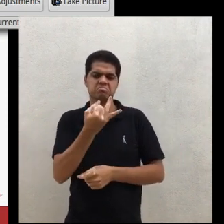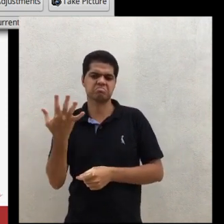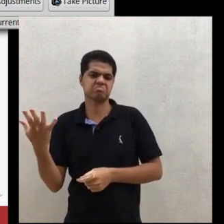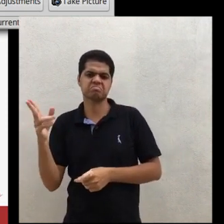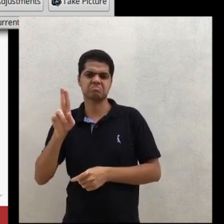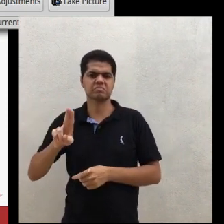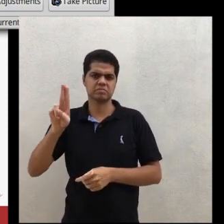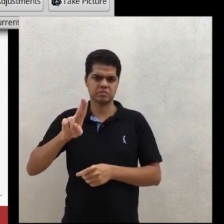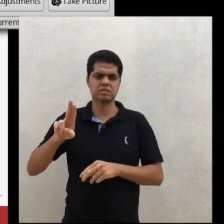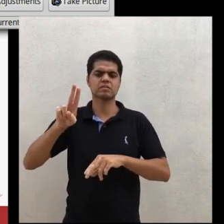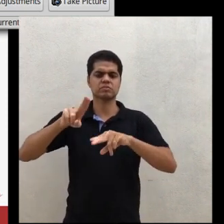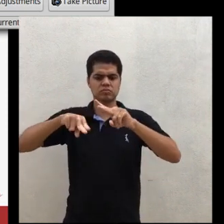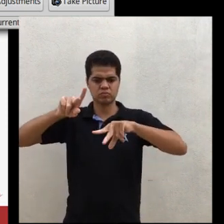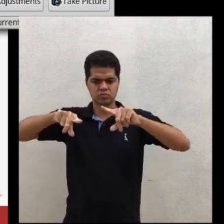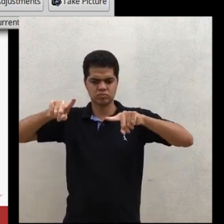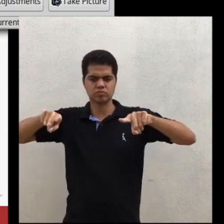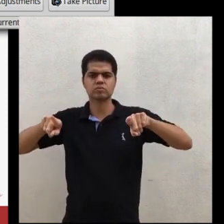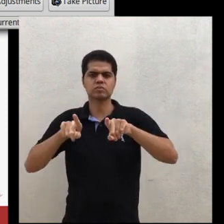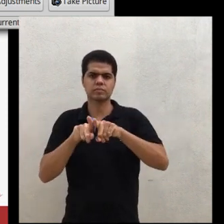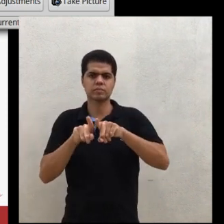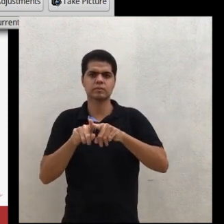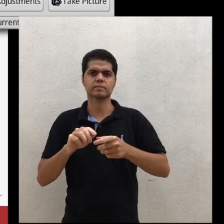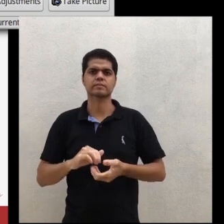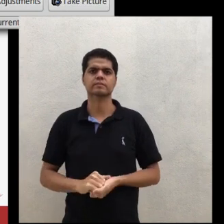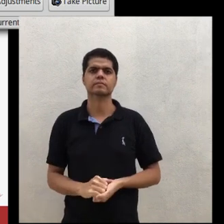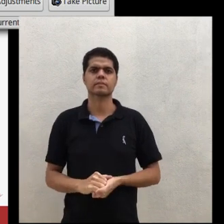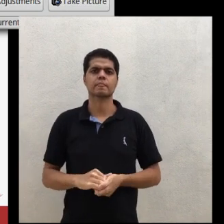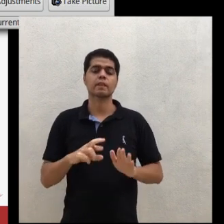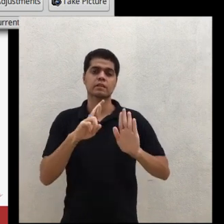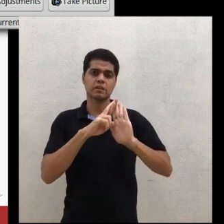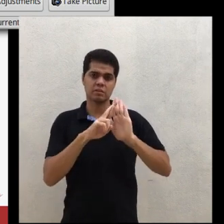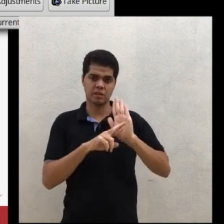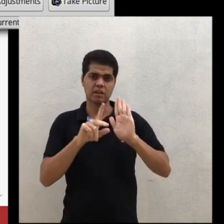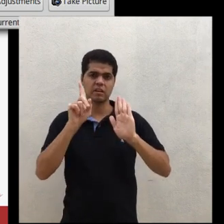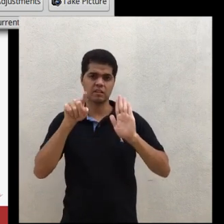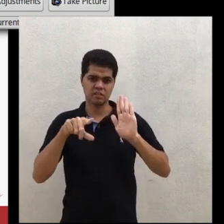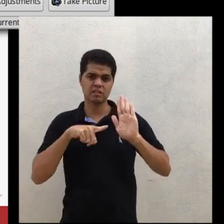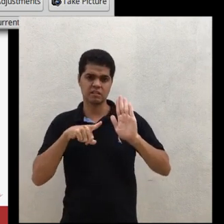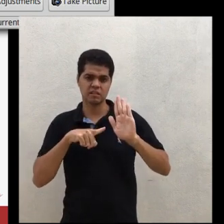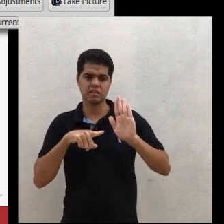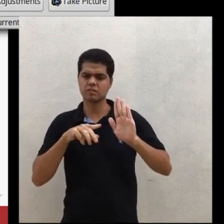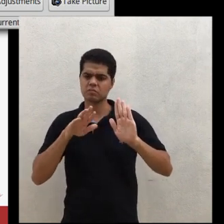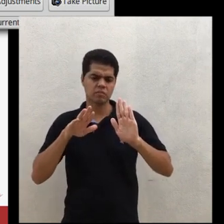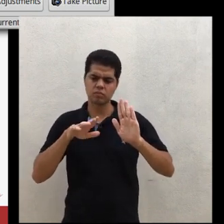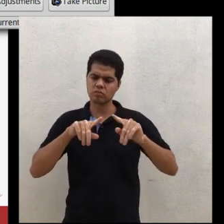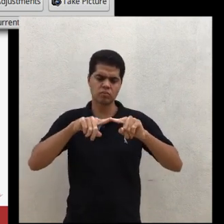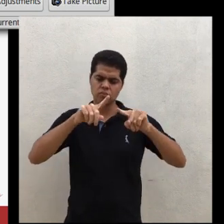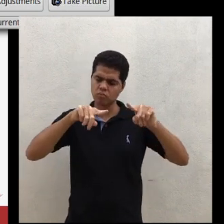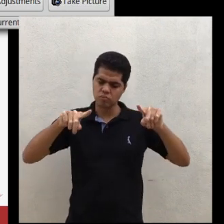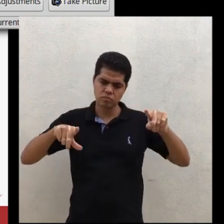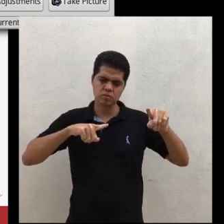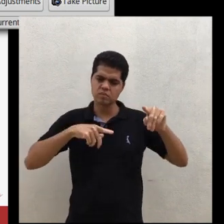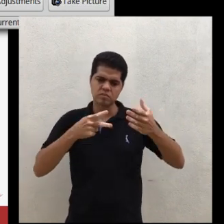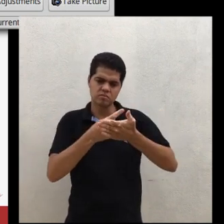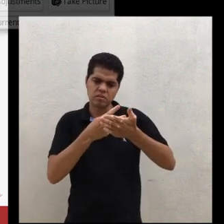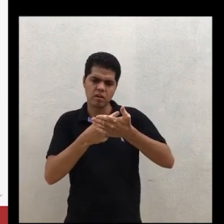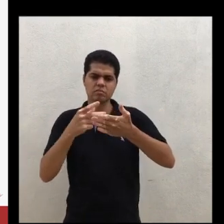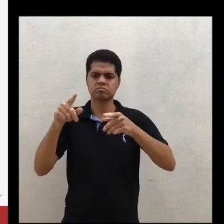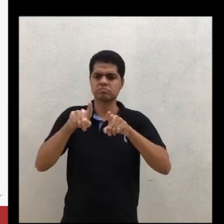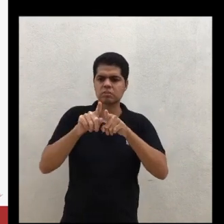fazer isso? Não, tentativa e erro e conhecimento de você, do seu conhecimento de especialista sobre aquele assunto, tá?